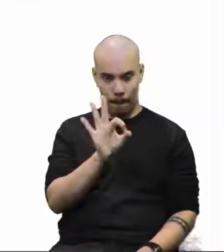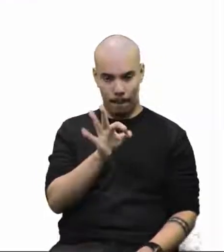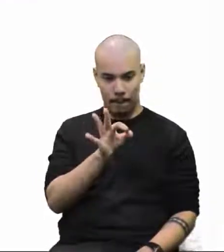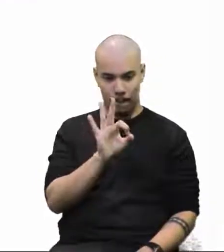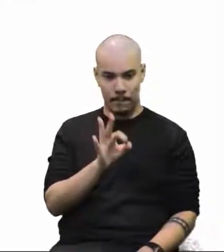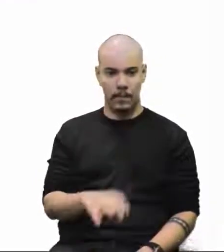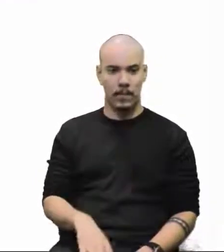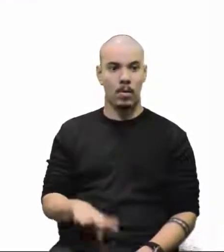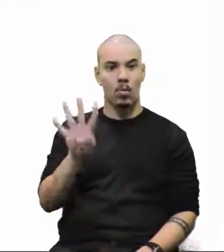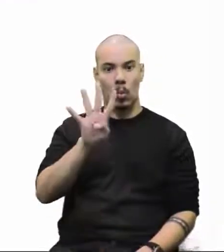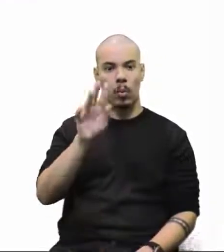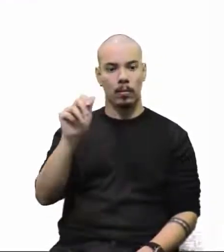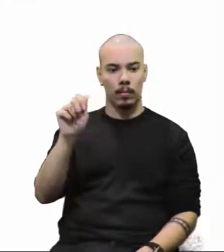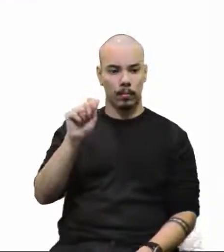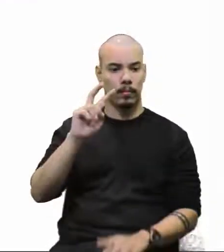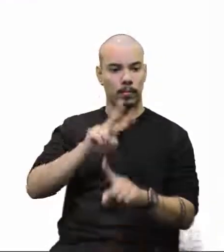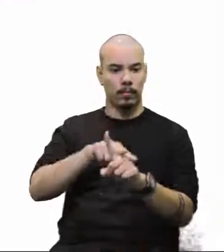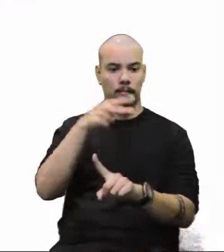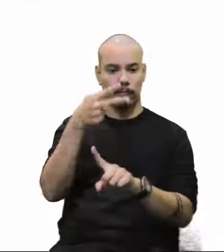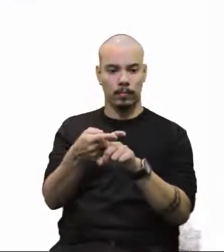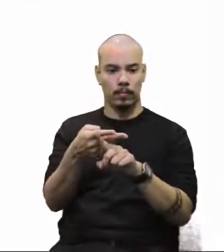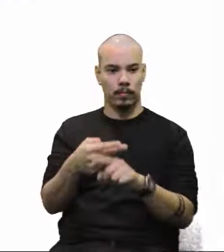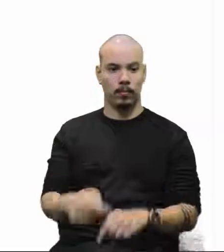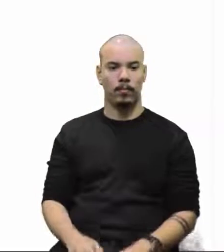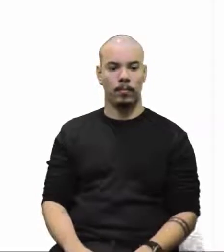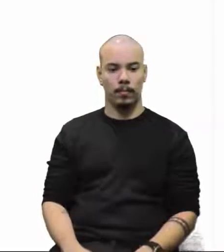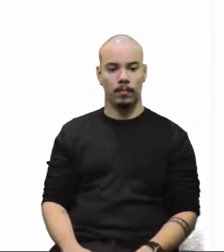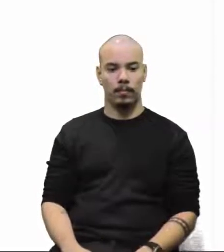4 amperes.